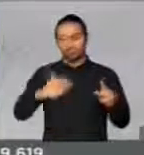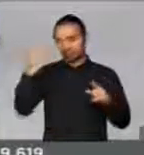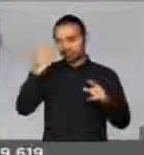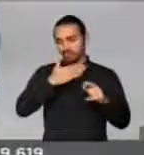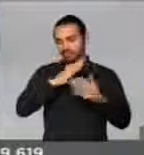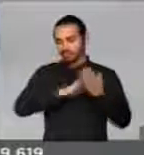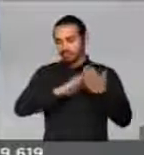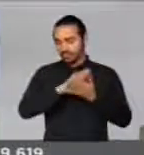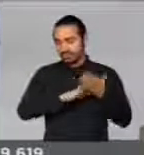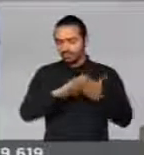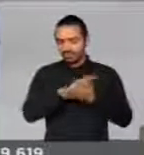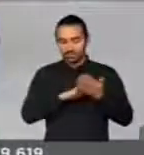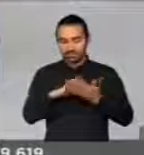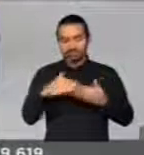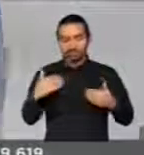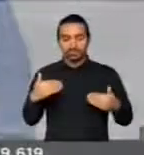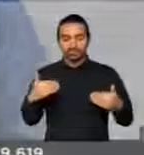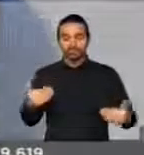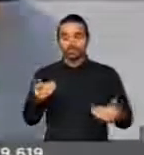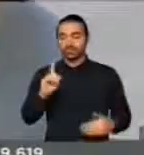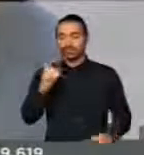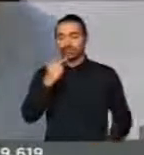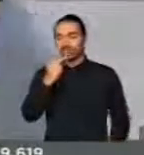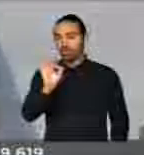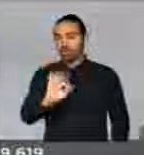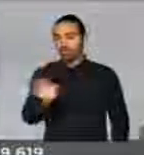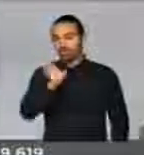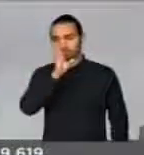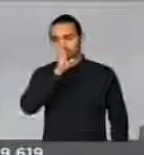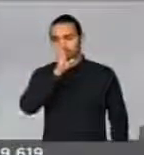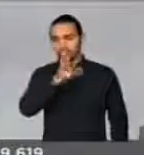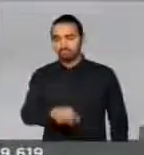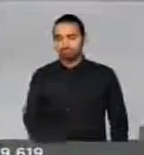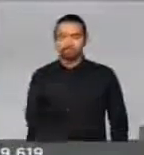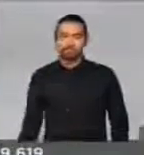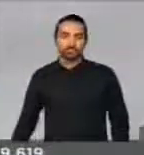Ministério não se pronunciou sobre... Muito obrigado, deputado. Dando início ao...